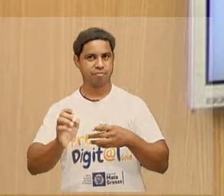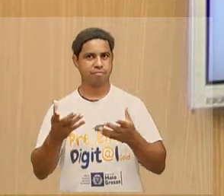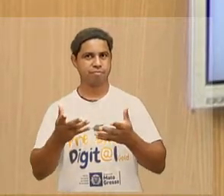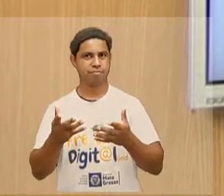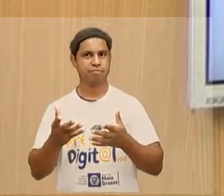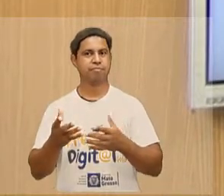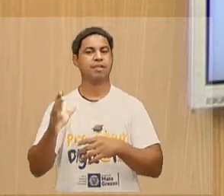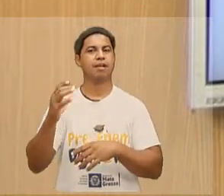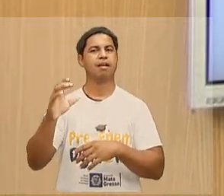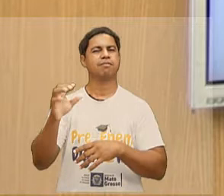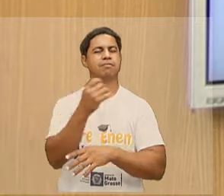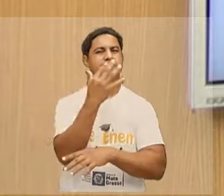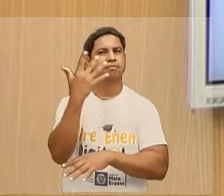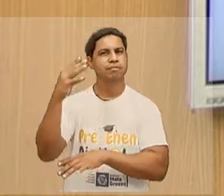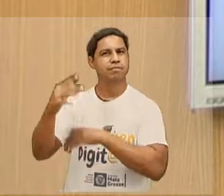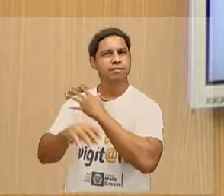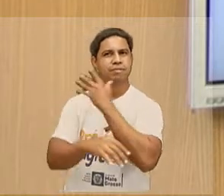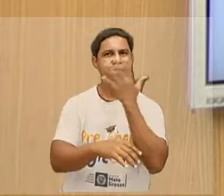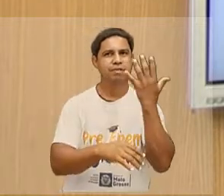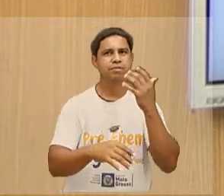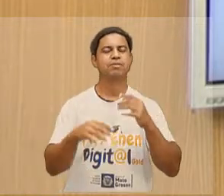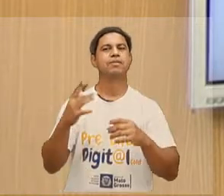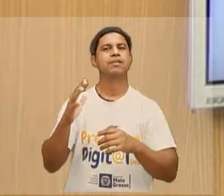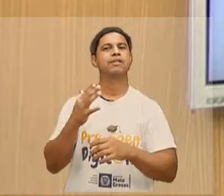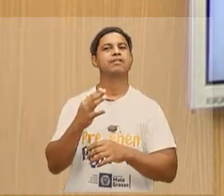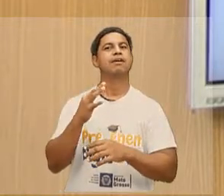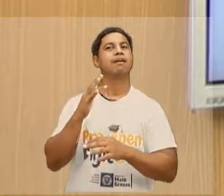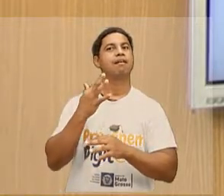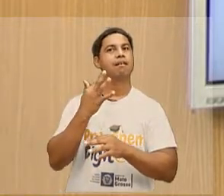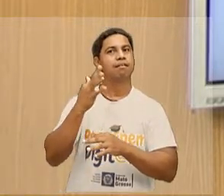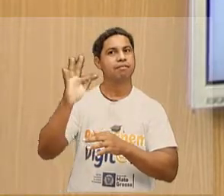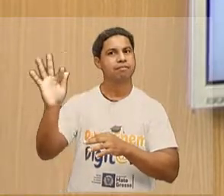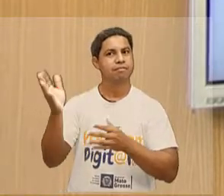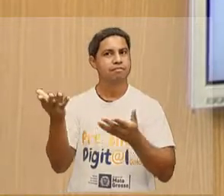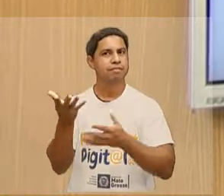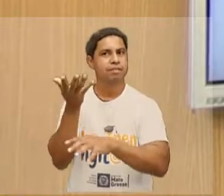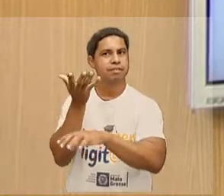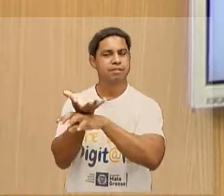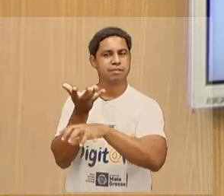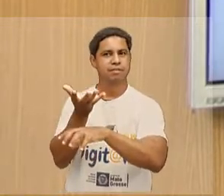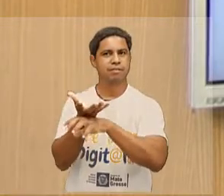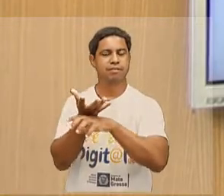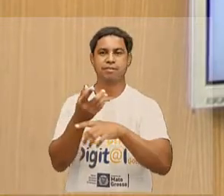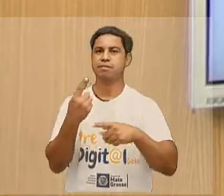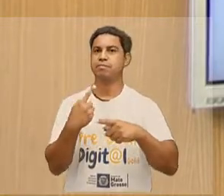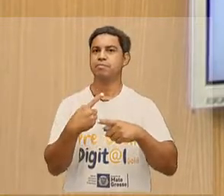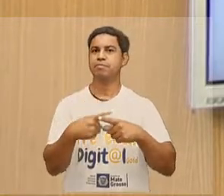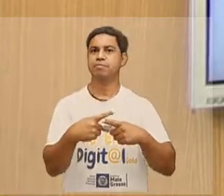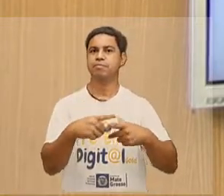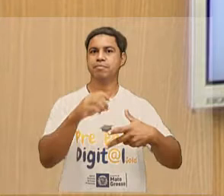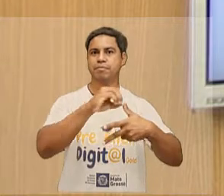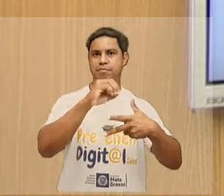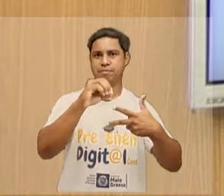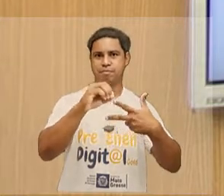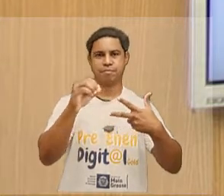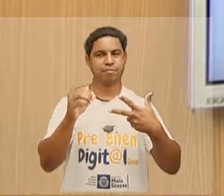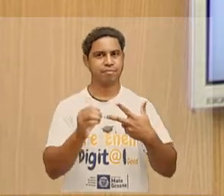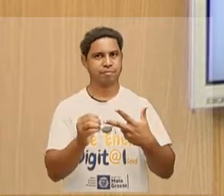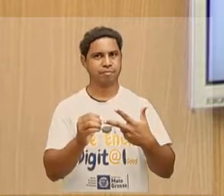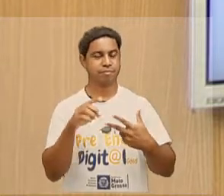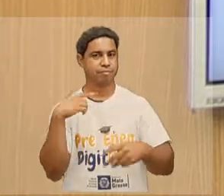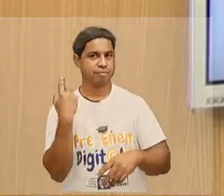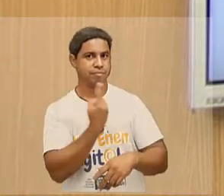da natureza, pré-ENEM Digital Gold, porque nossos estudantes valem ouro.